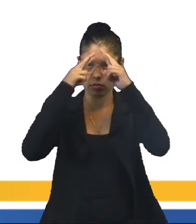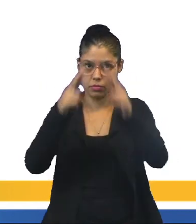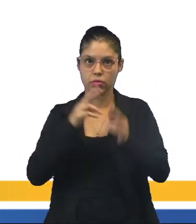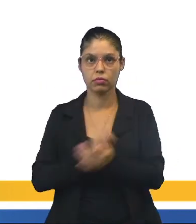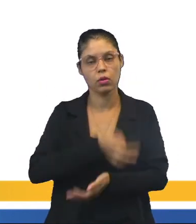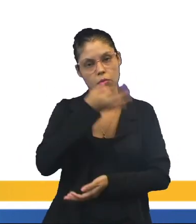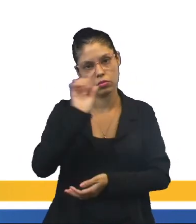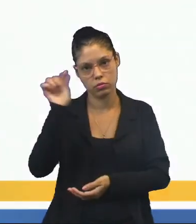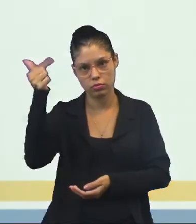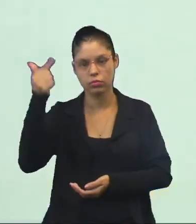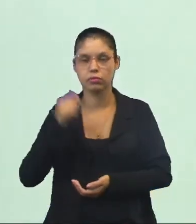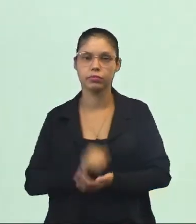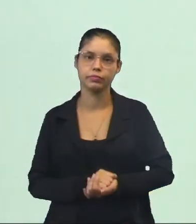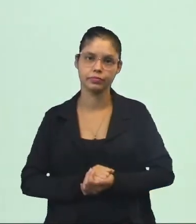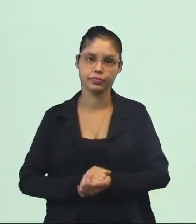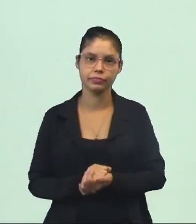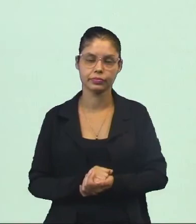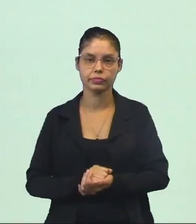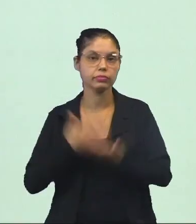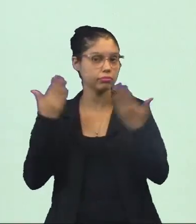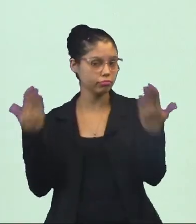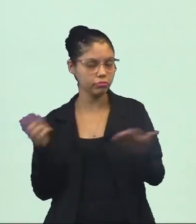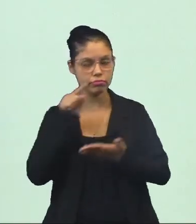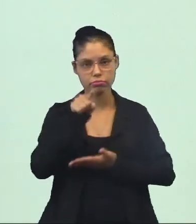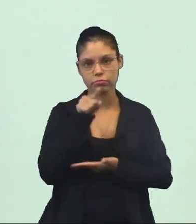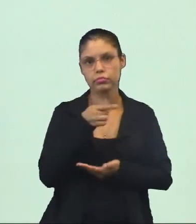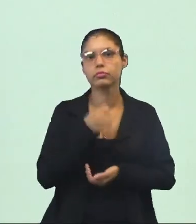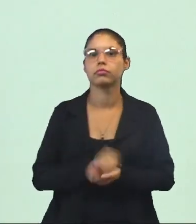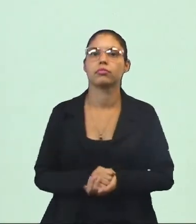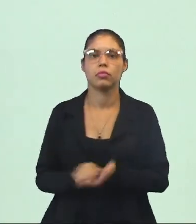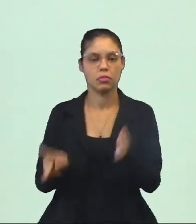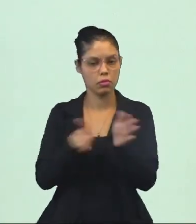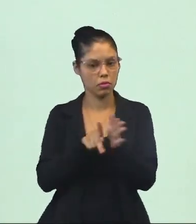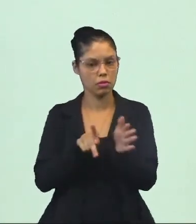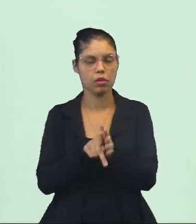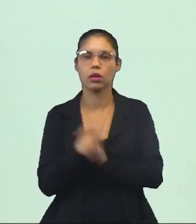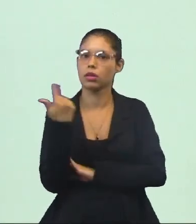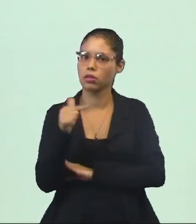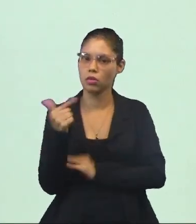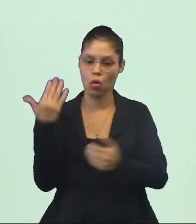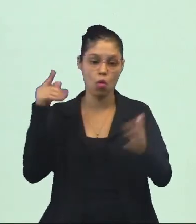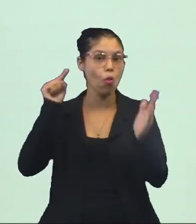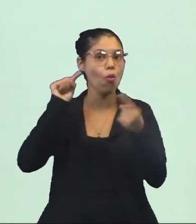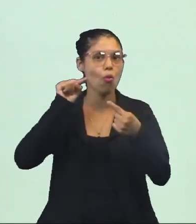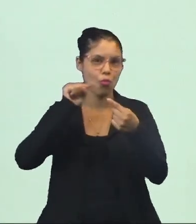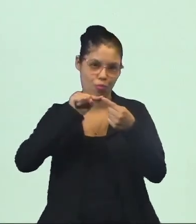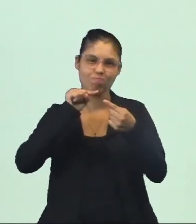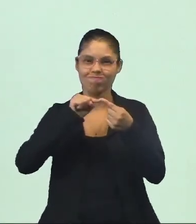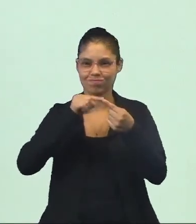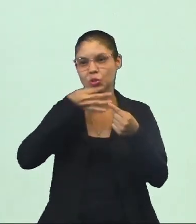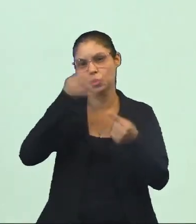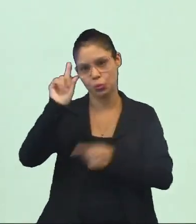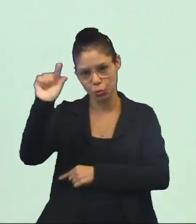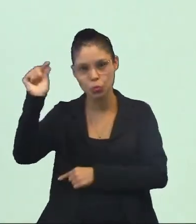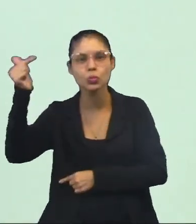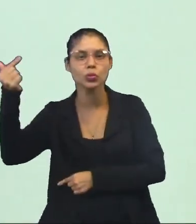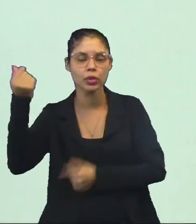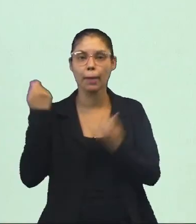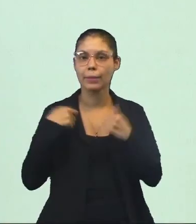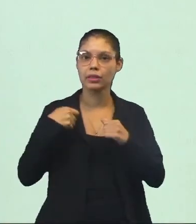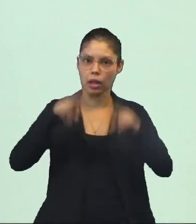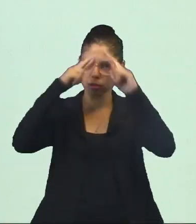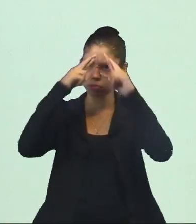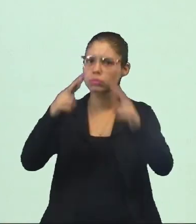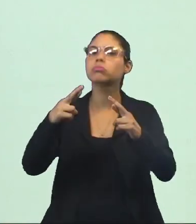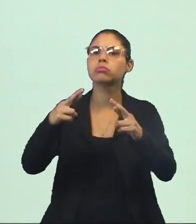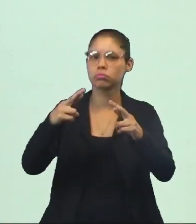com a opinião do outro. Então, por mais que você não concorde com a opinião do outro, mas deve haver